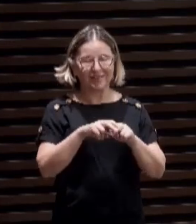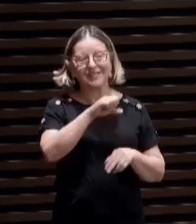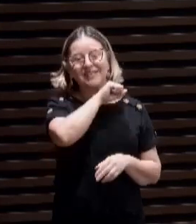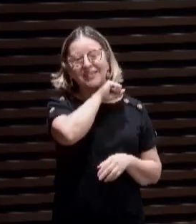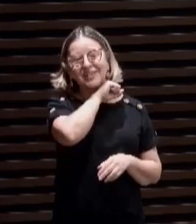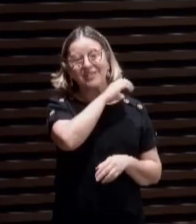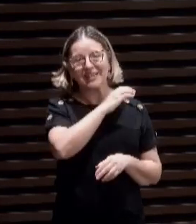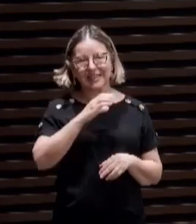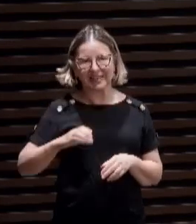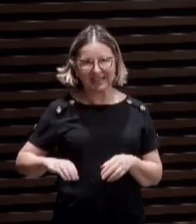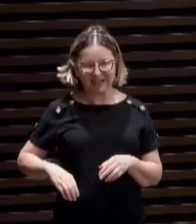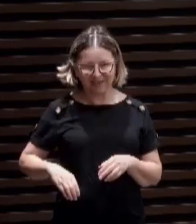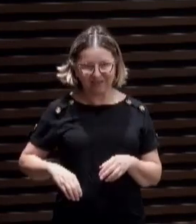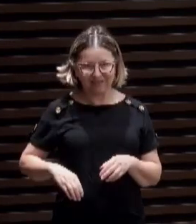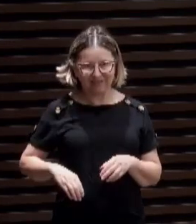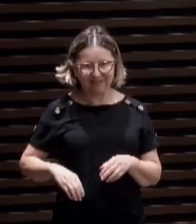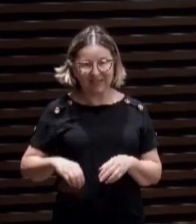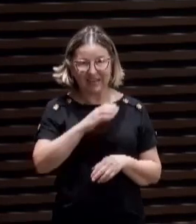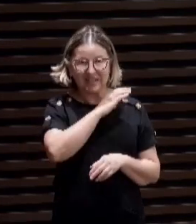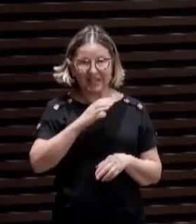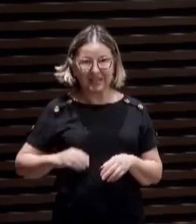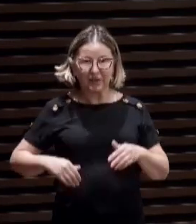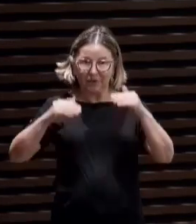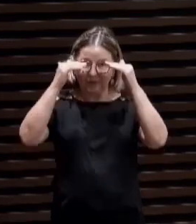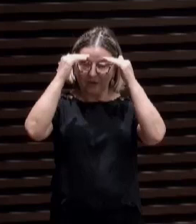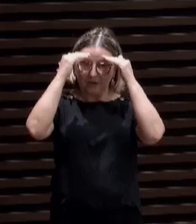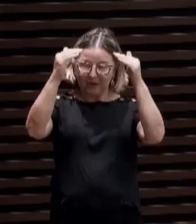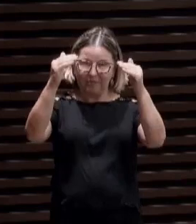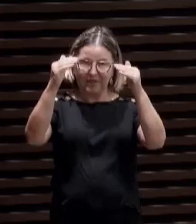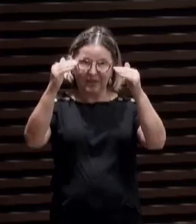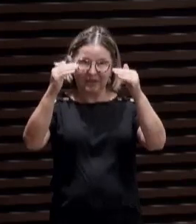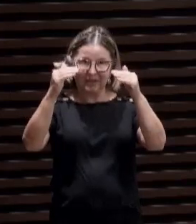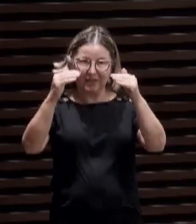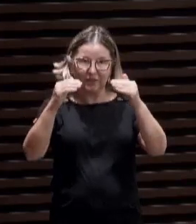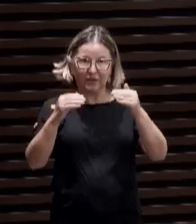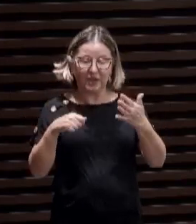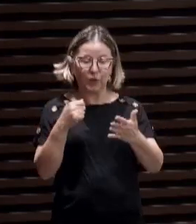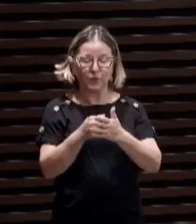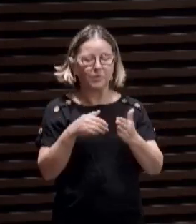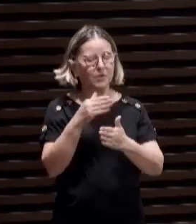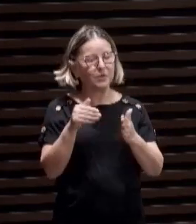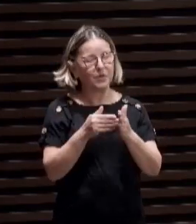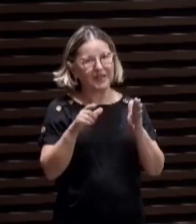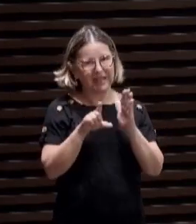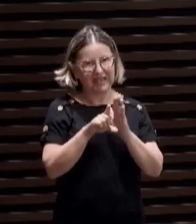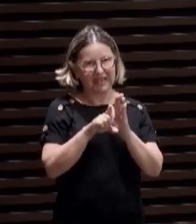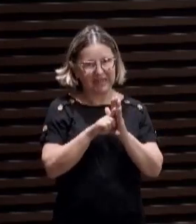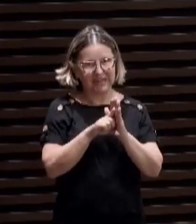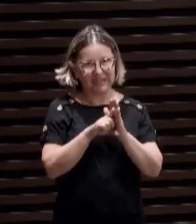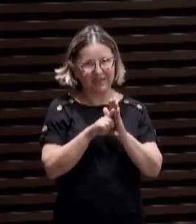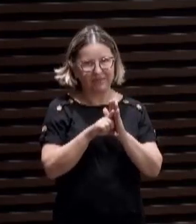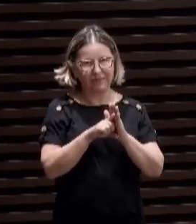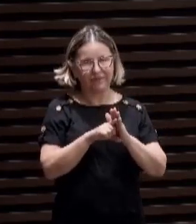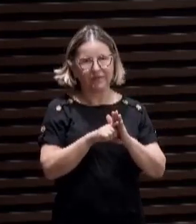quem obedeceu e cumpriu toda a lei. Levou sobre si na cruz a culpa e o sofrimento por nossos